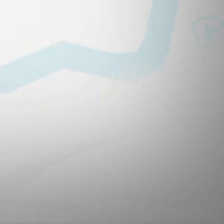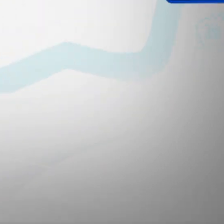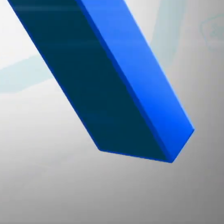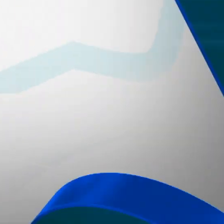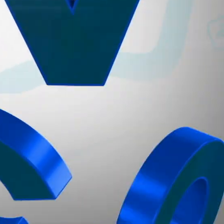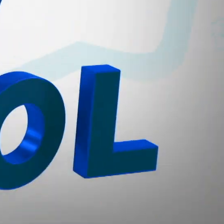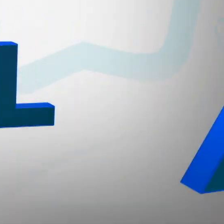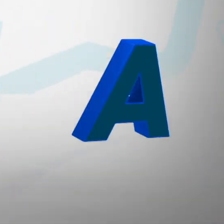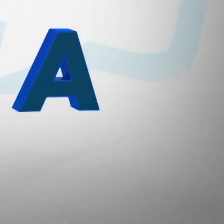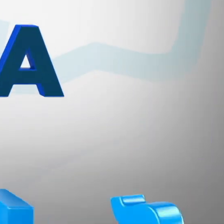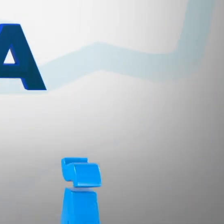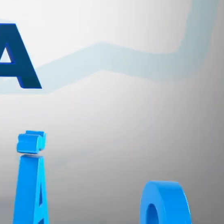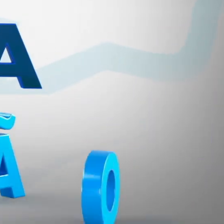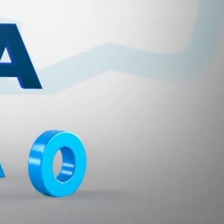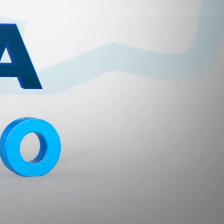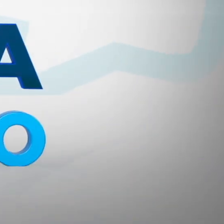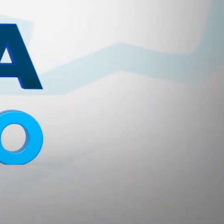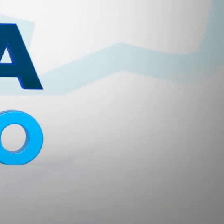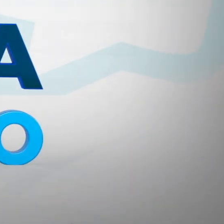E aí